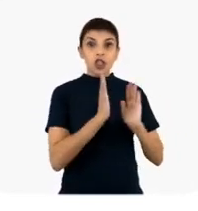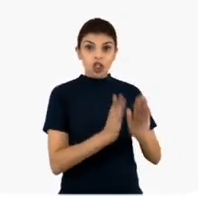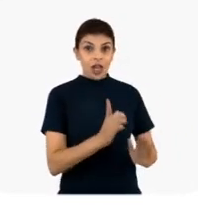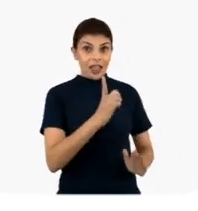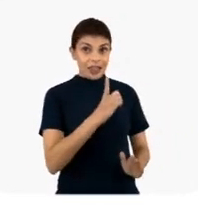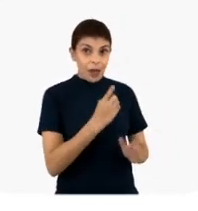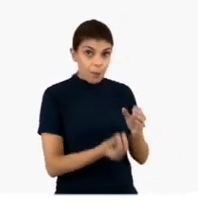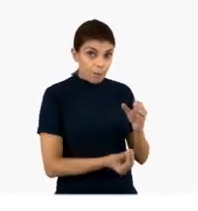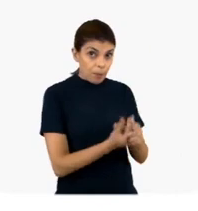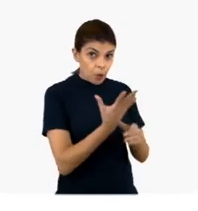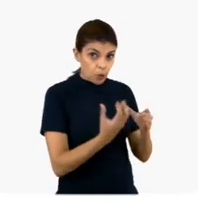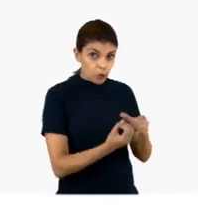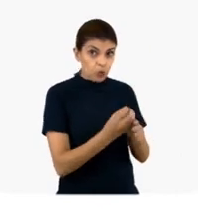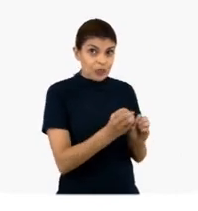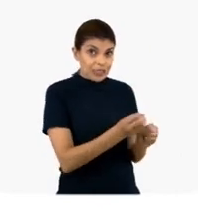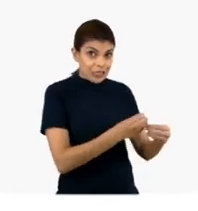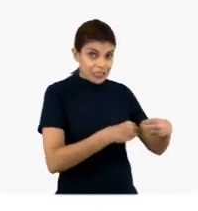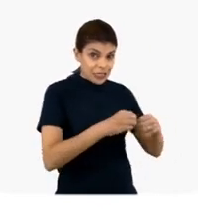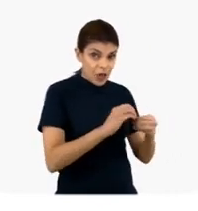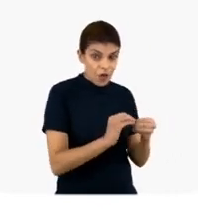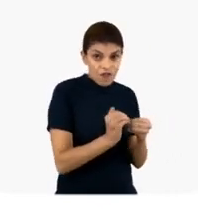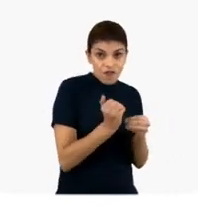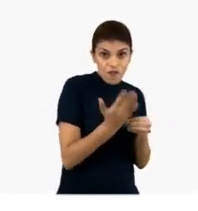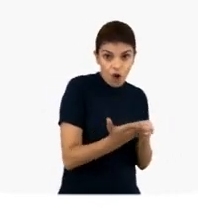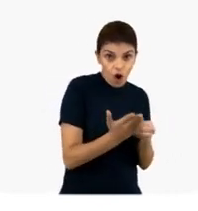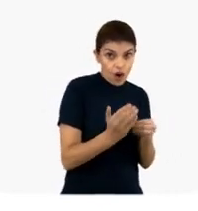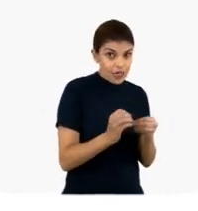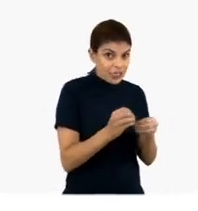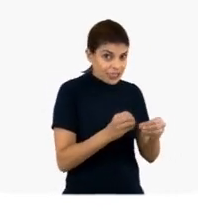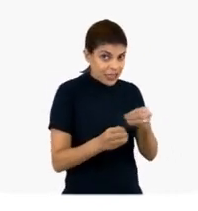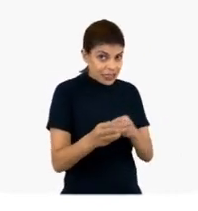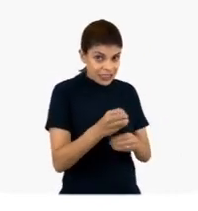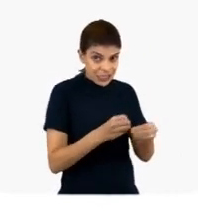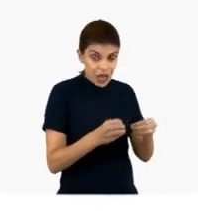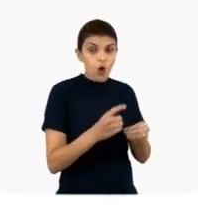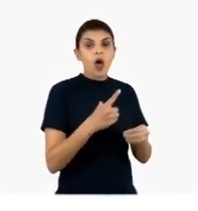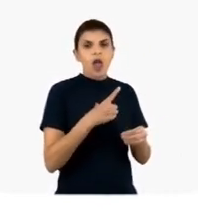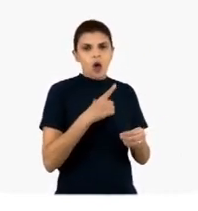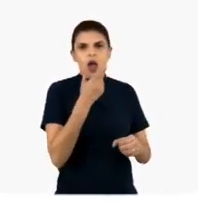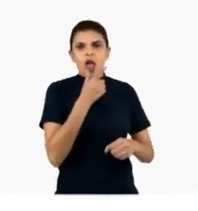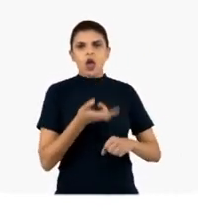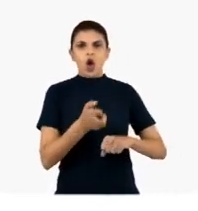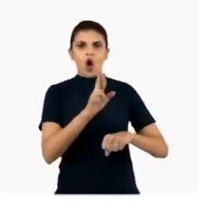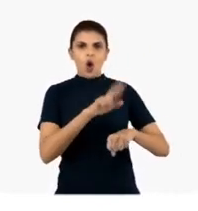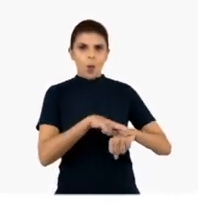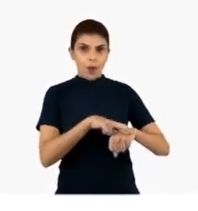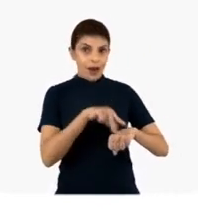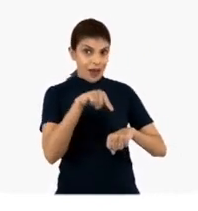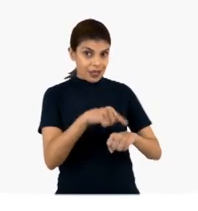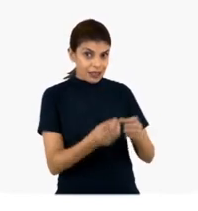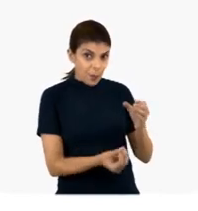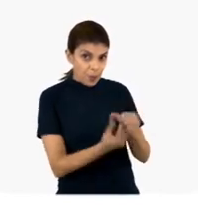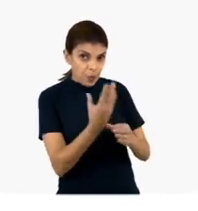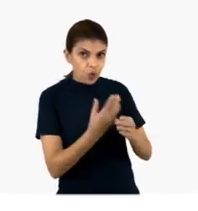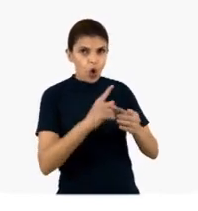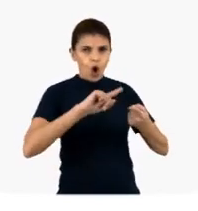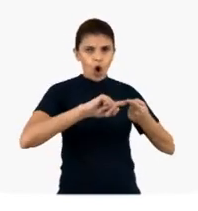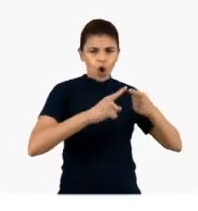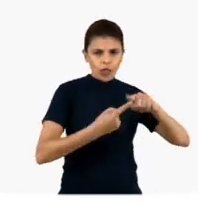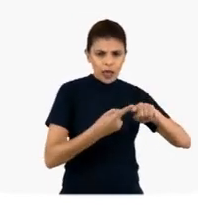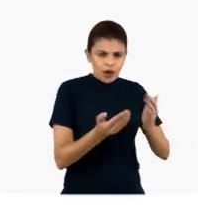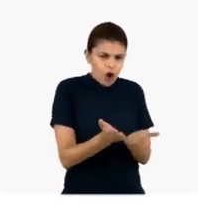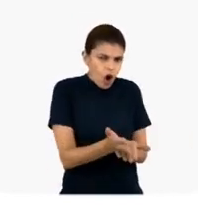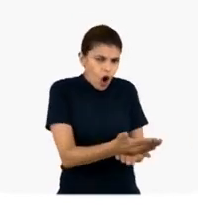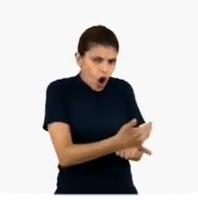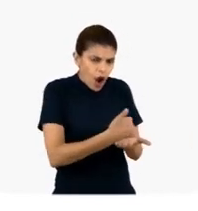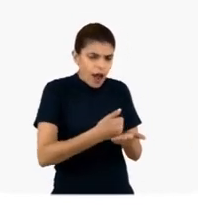Uma vez que eu tenho já meu produto gerado dentro da célula ou fora da célula, eu vou recuperar, esse produto, vou coletar,